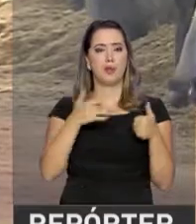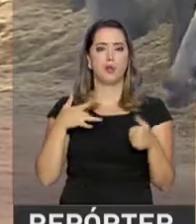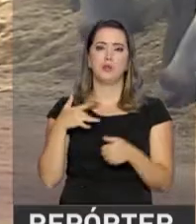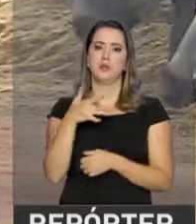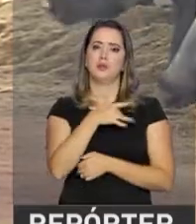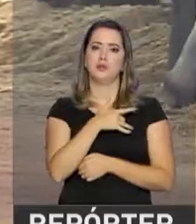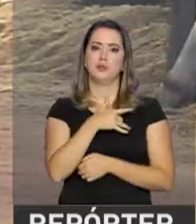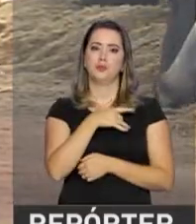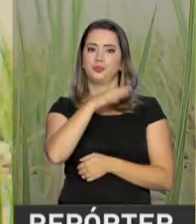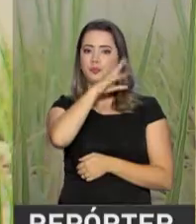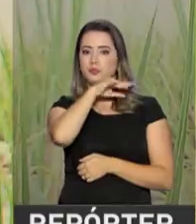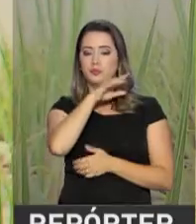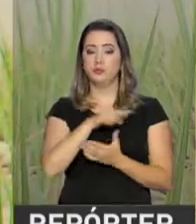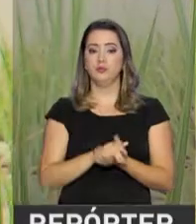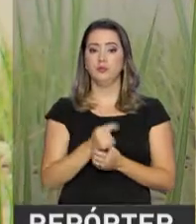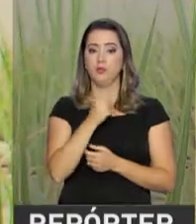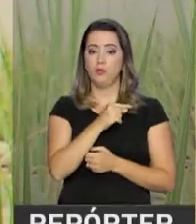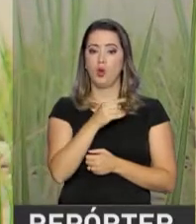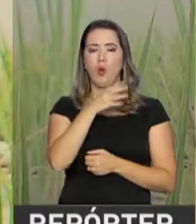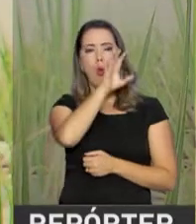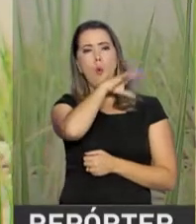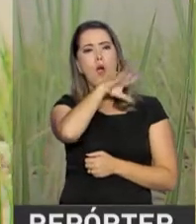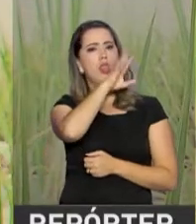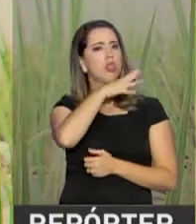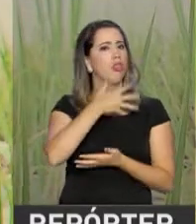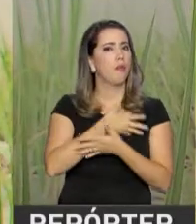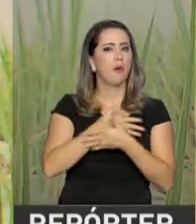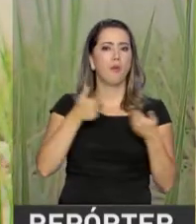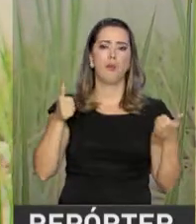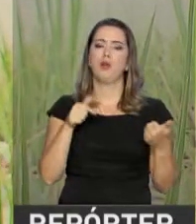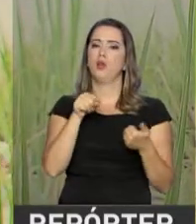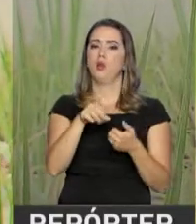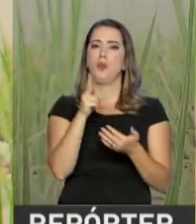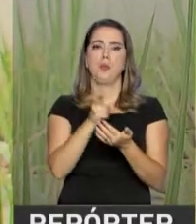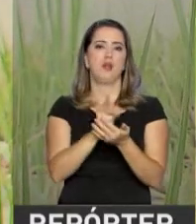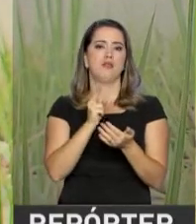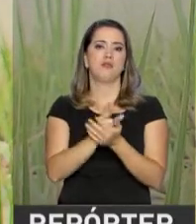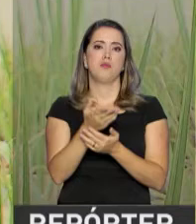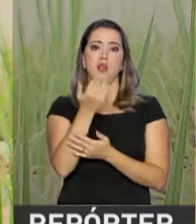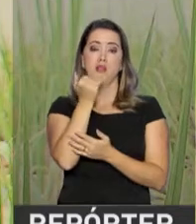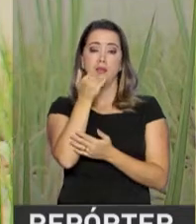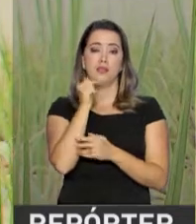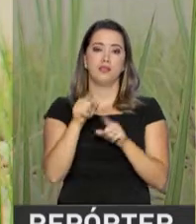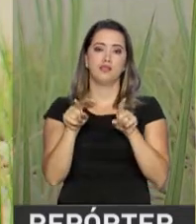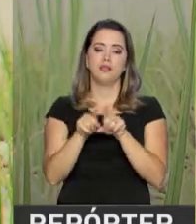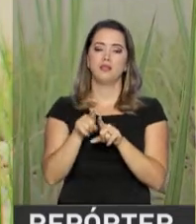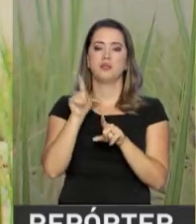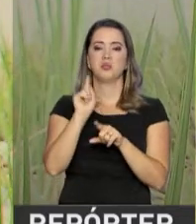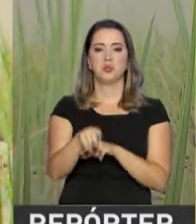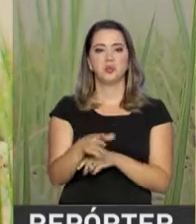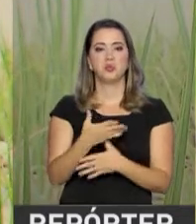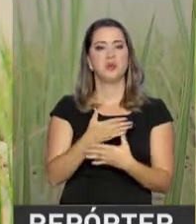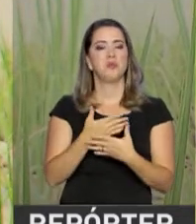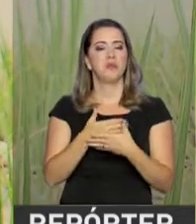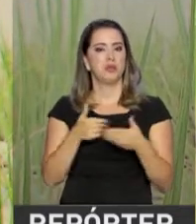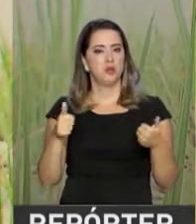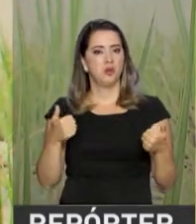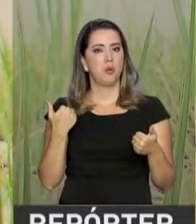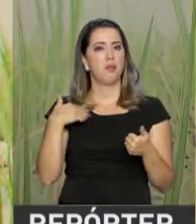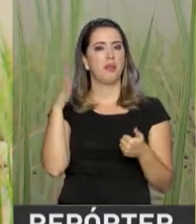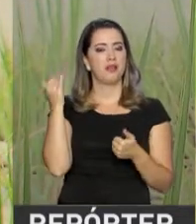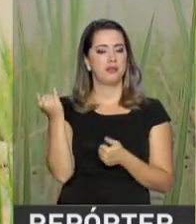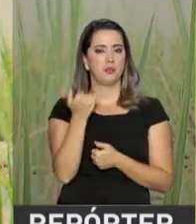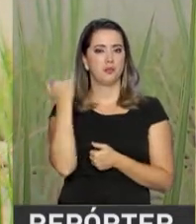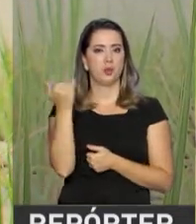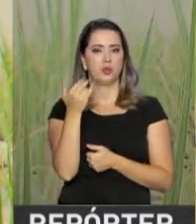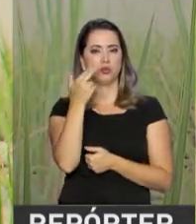para os animais o animal pode aproveitar muito mais daquela mesma biomassa com certeza vai ser uma biomassa uma forragem como o valor